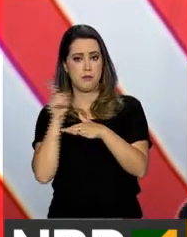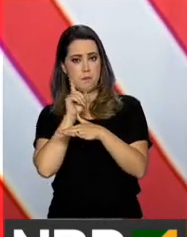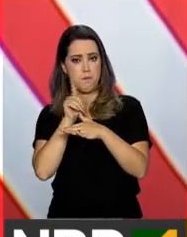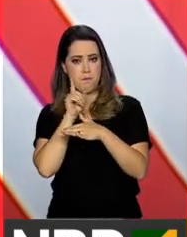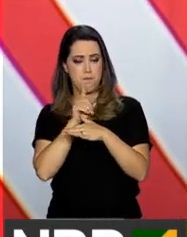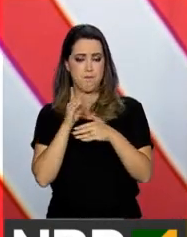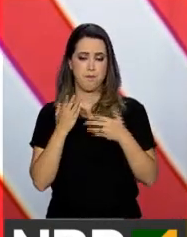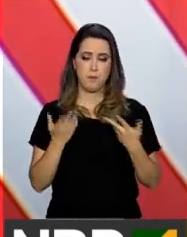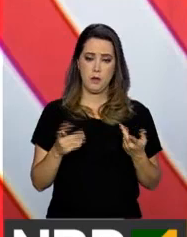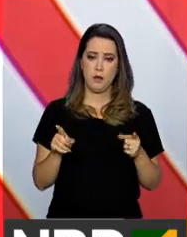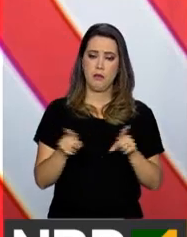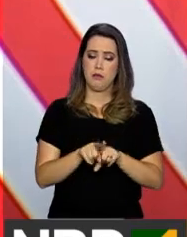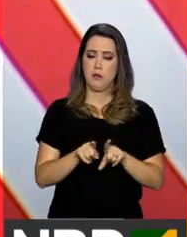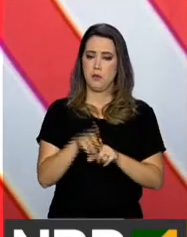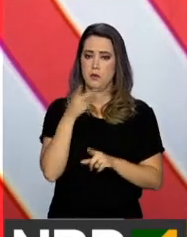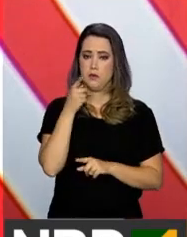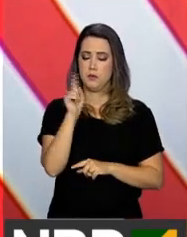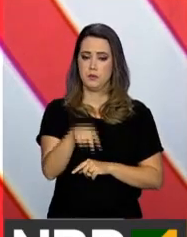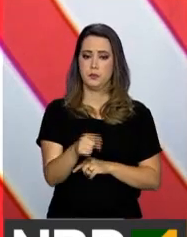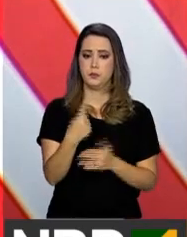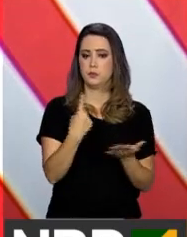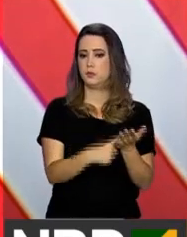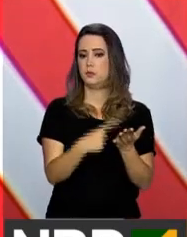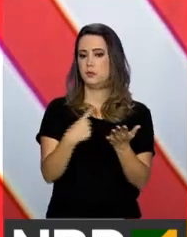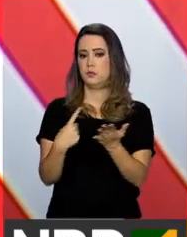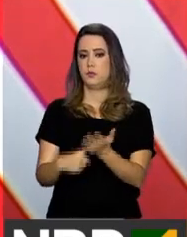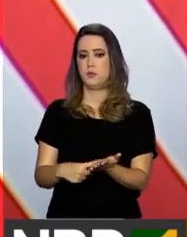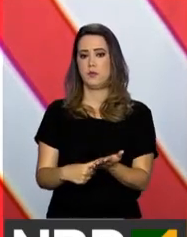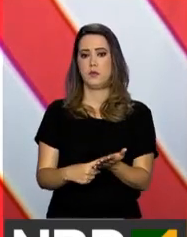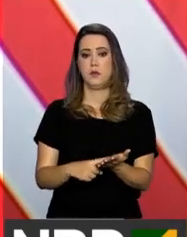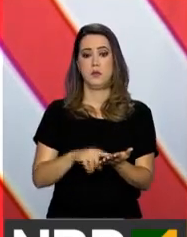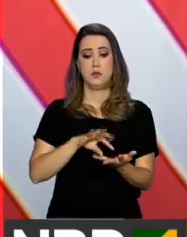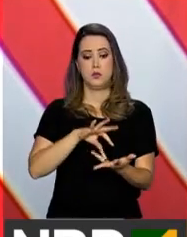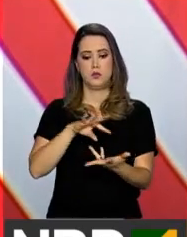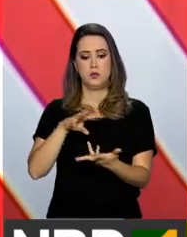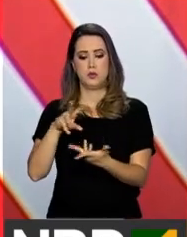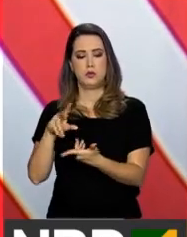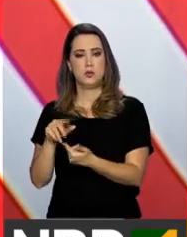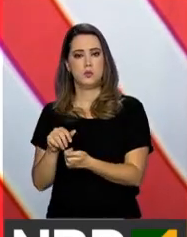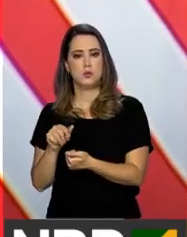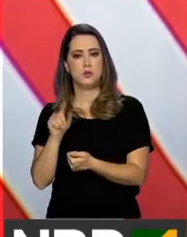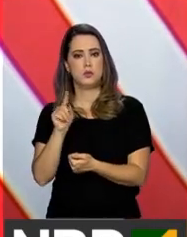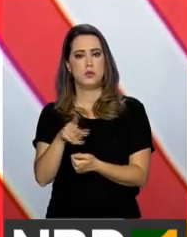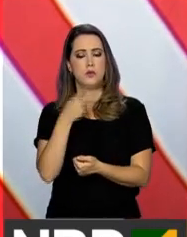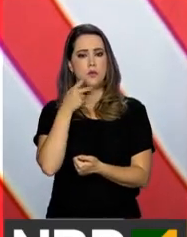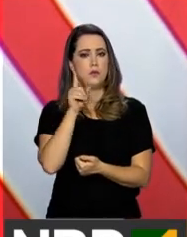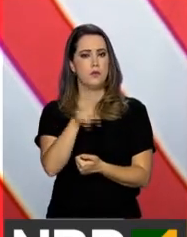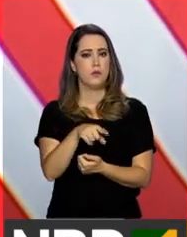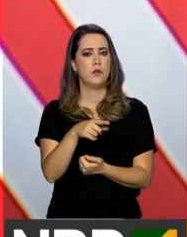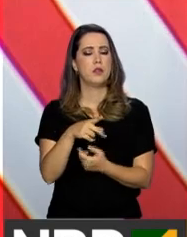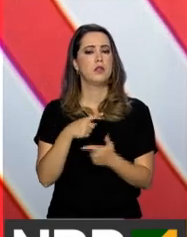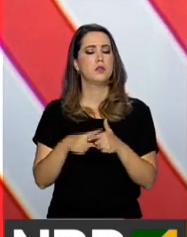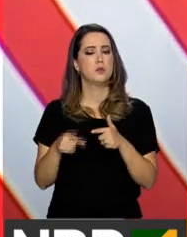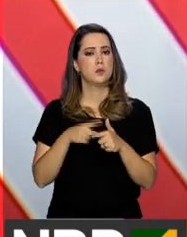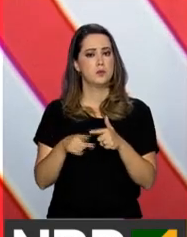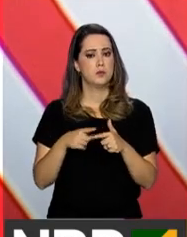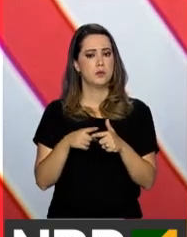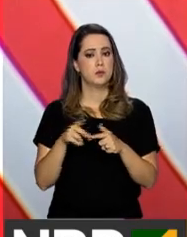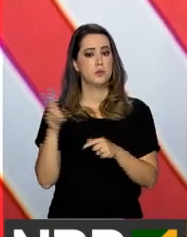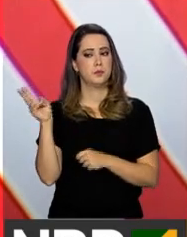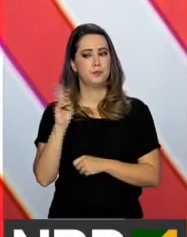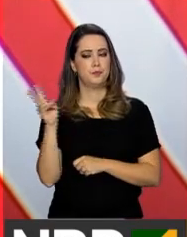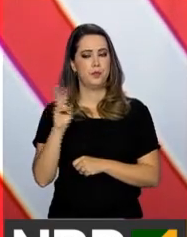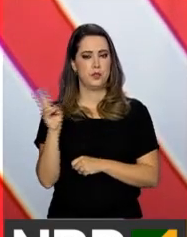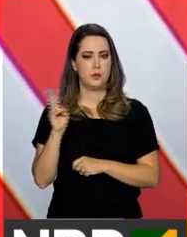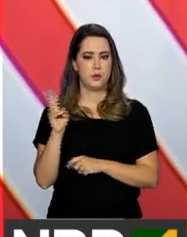Evidentemente, também tratamos de uma agenda internacional ao tratarmos da situação na